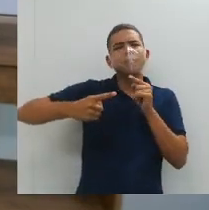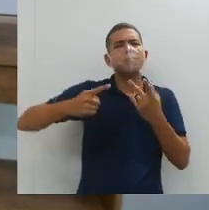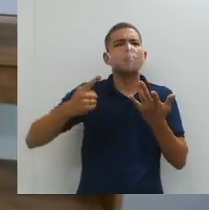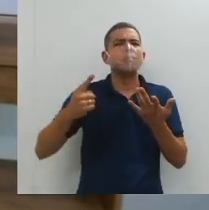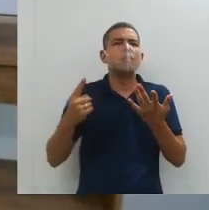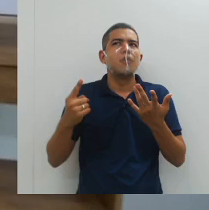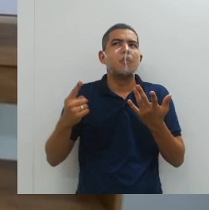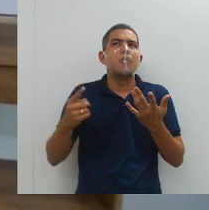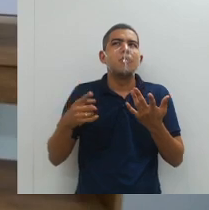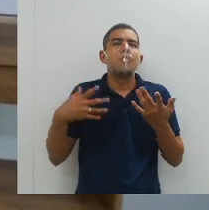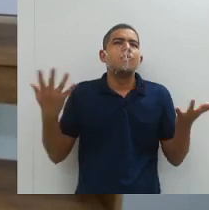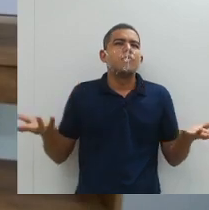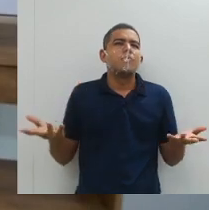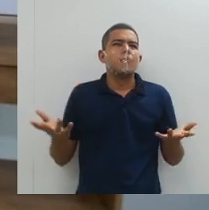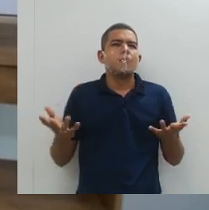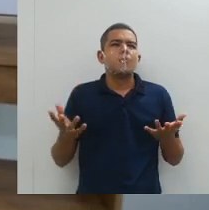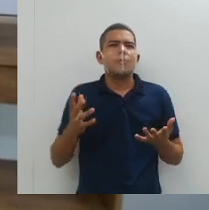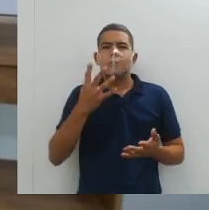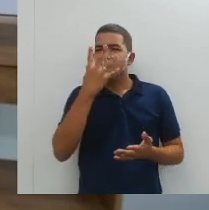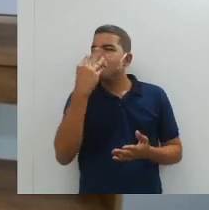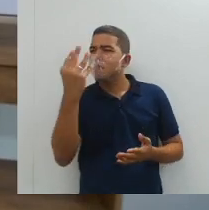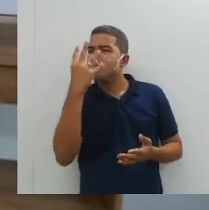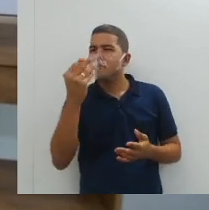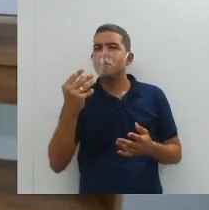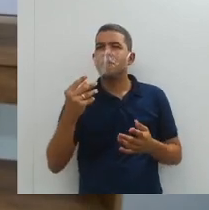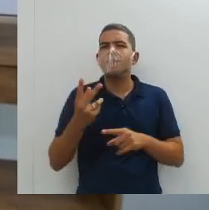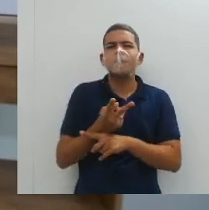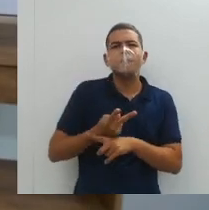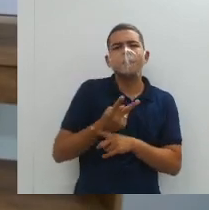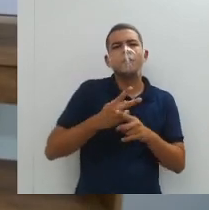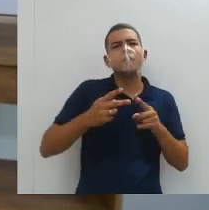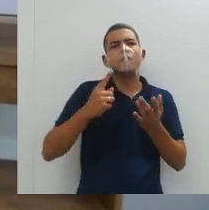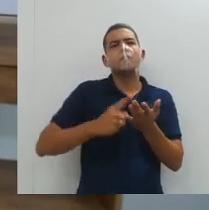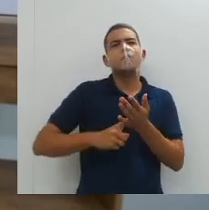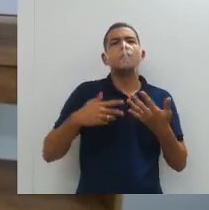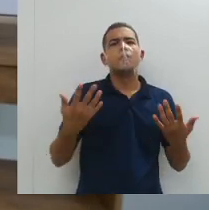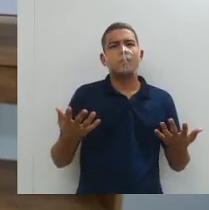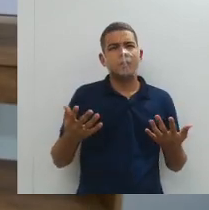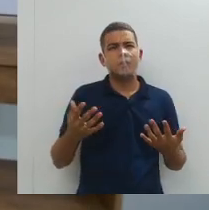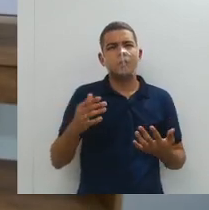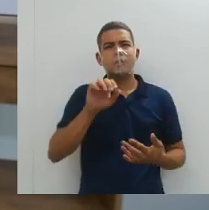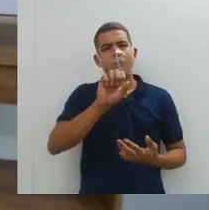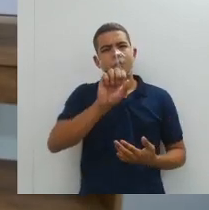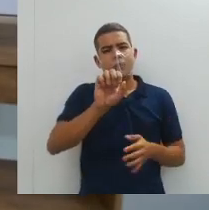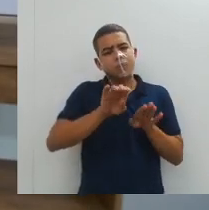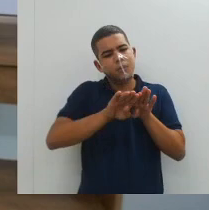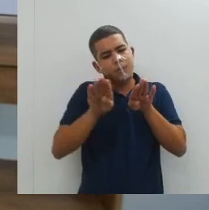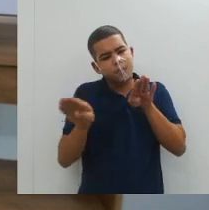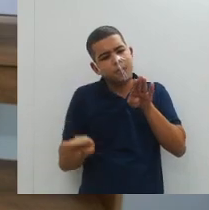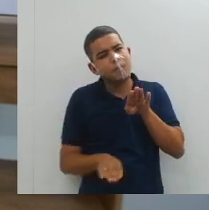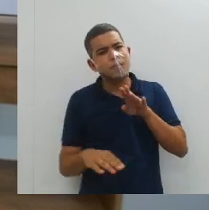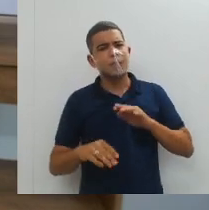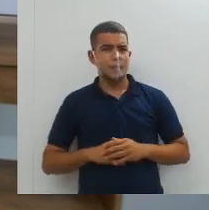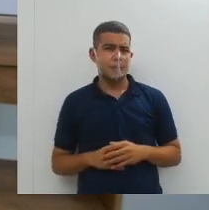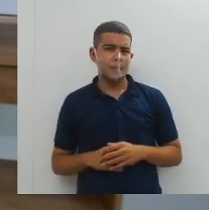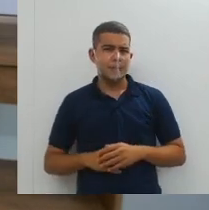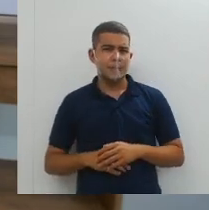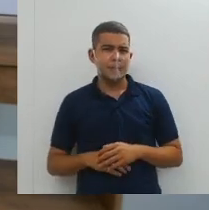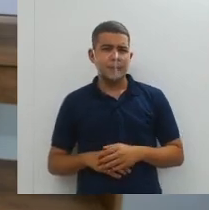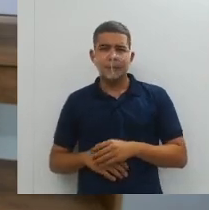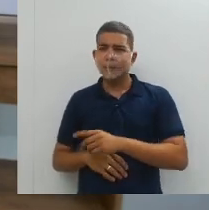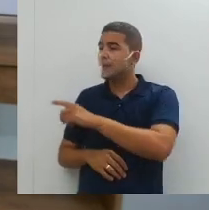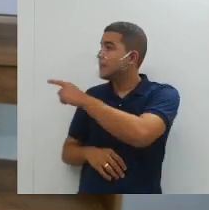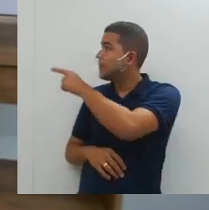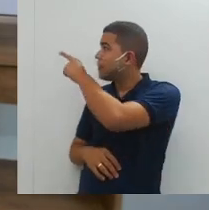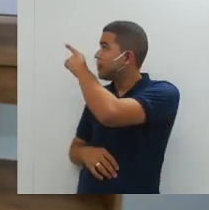digamos, Hobbes recorre? É o pacto de submissão, gente. Então, assim, na hora